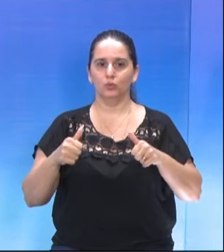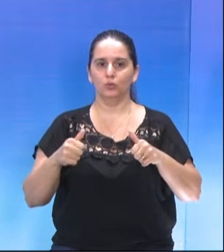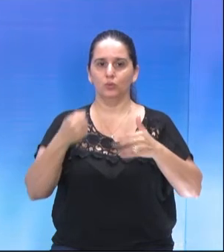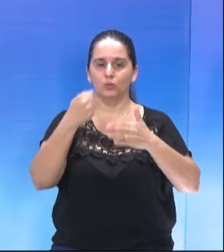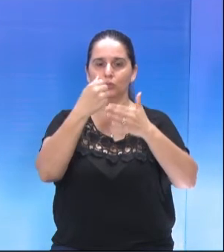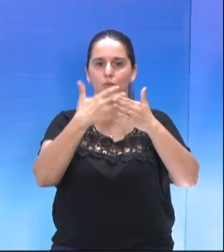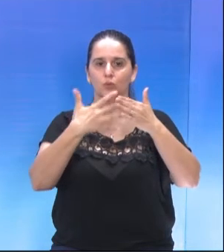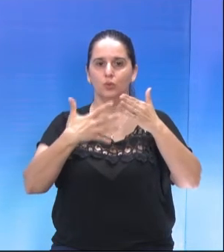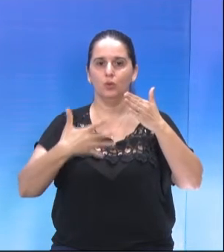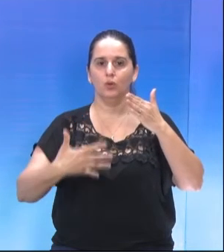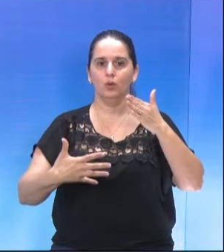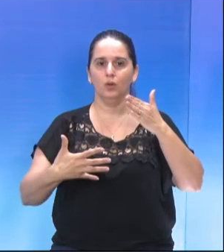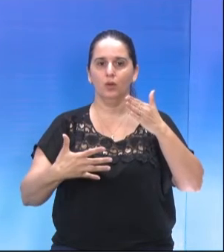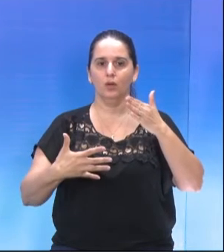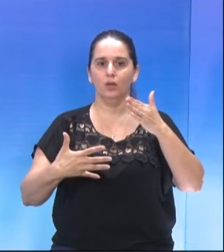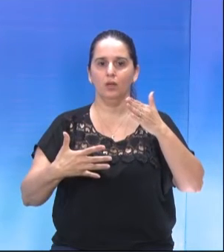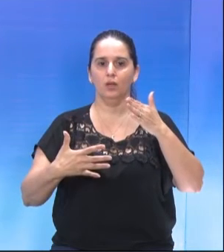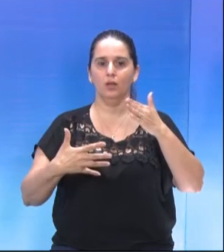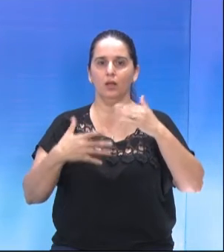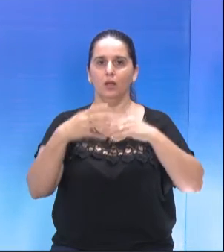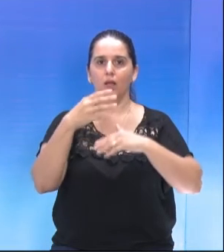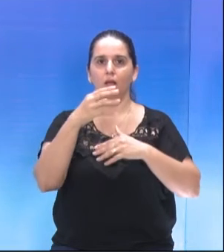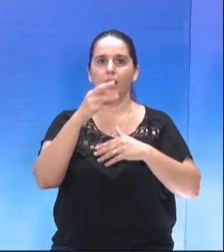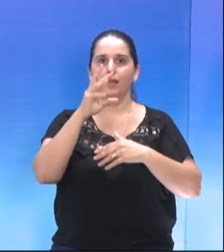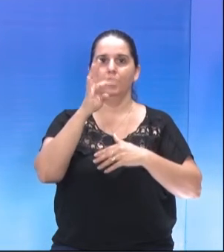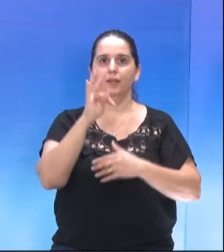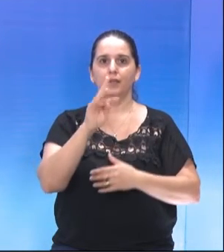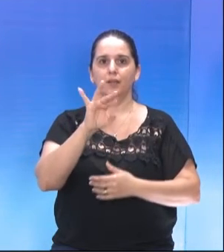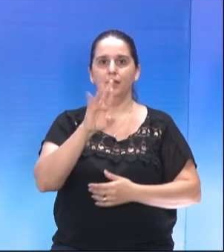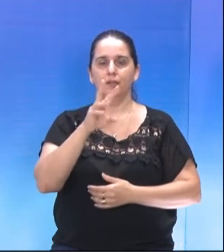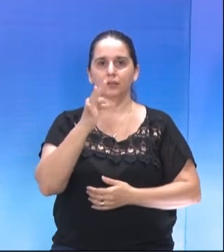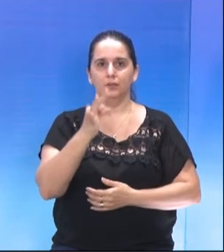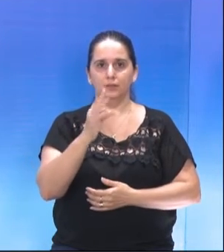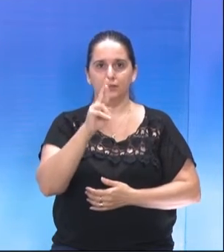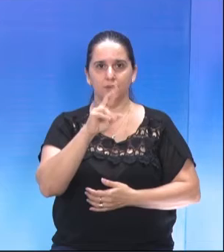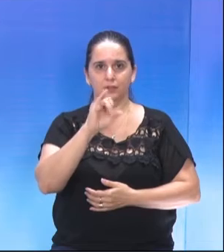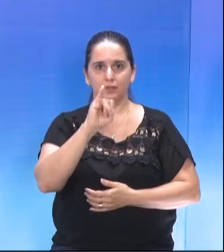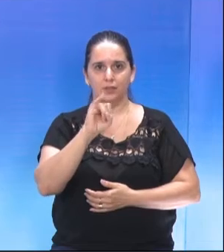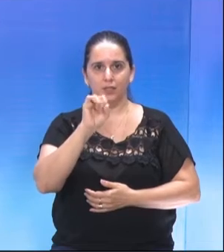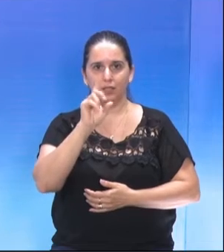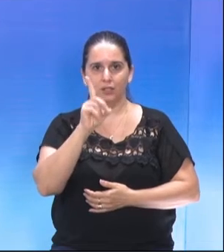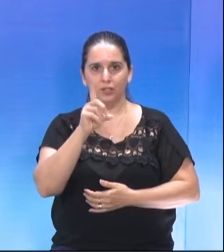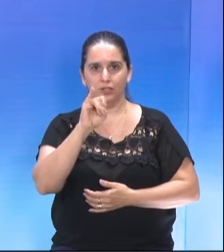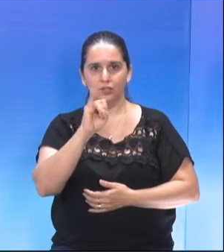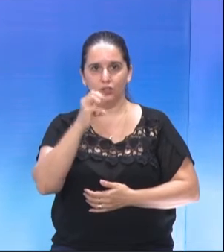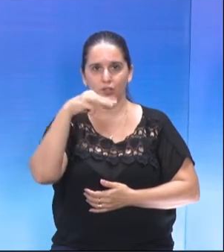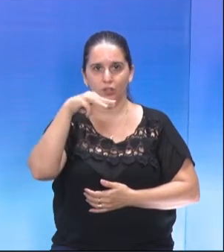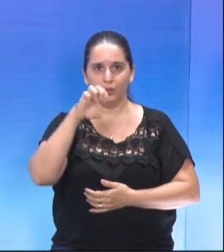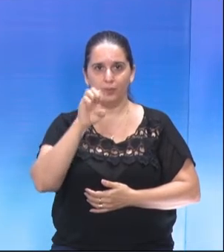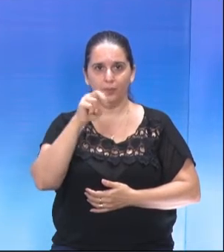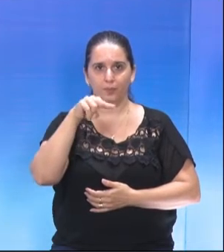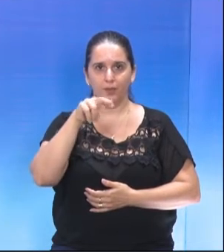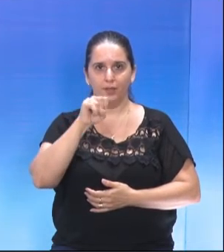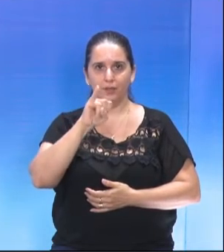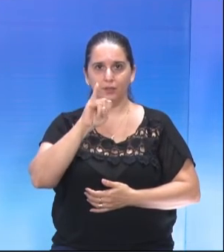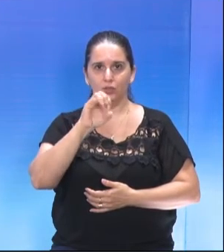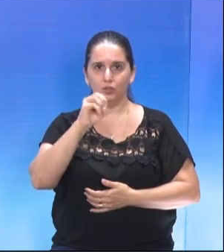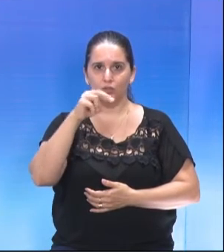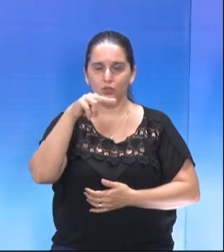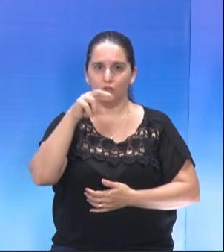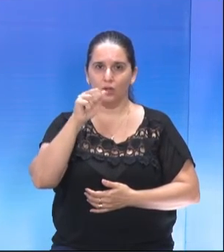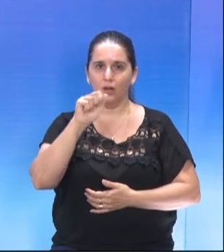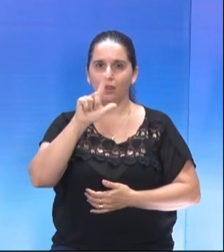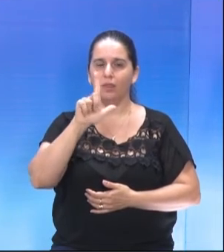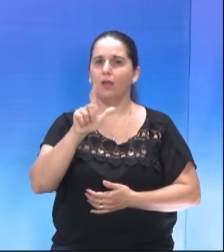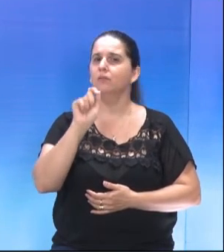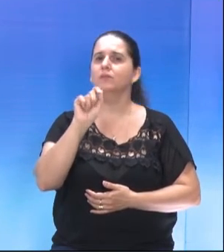como característica ser uma obra tridimensional. O que é uma obra tridimensional, prof? Nós